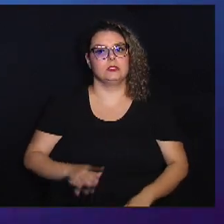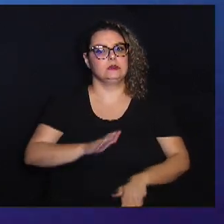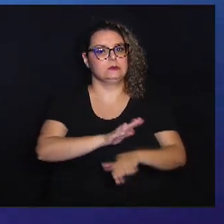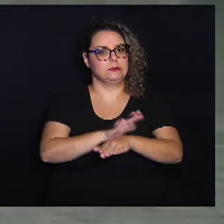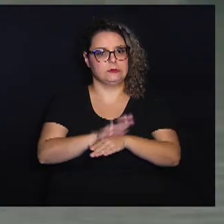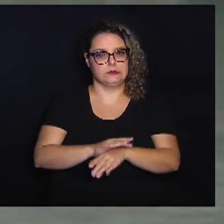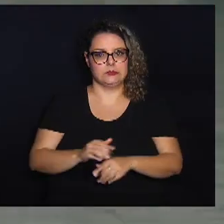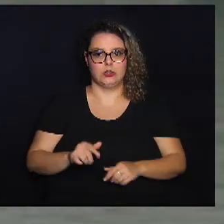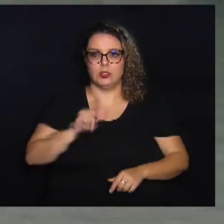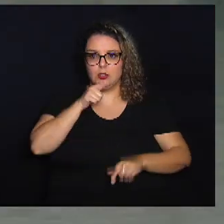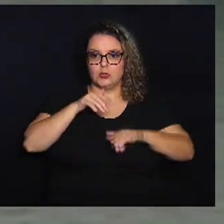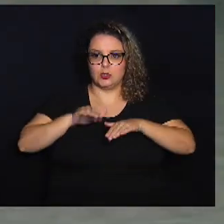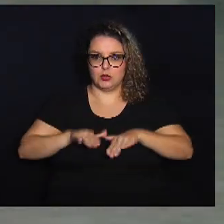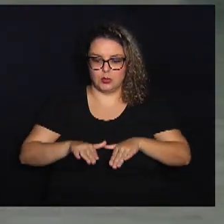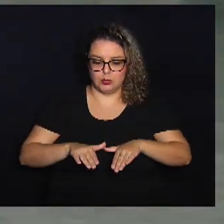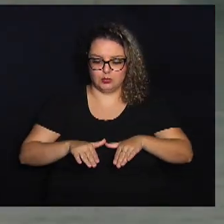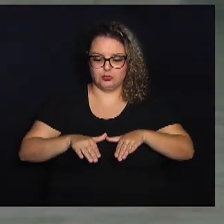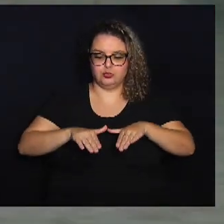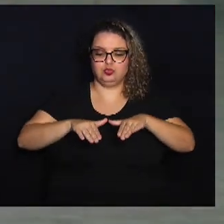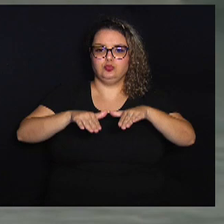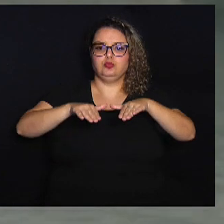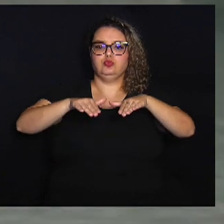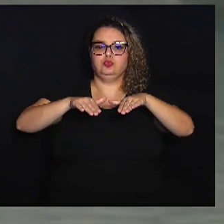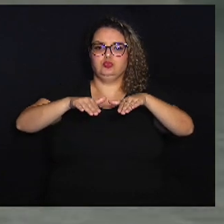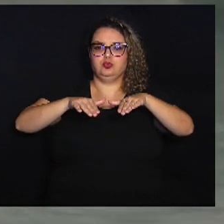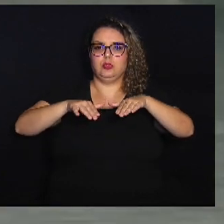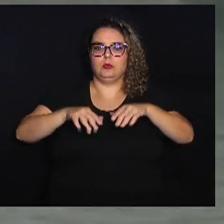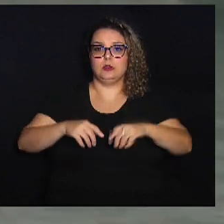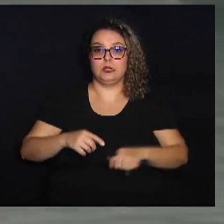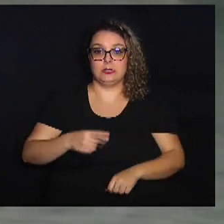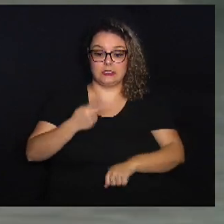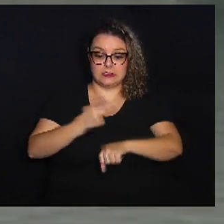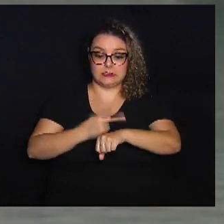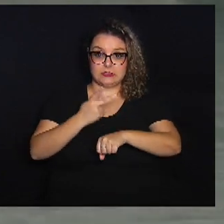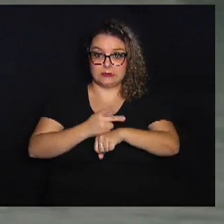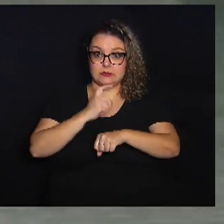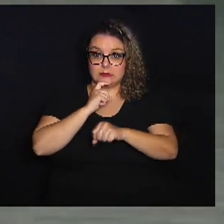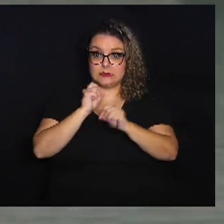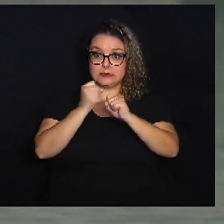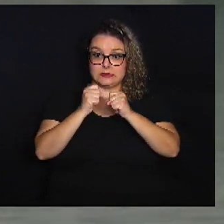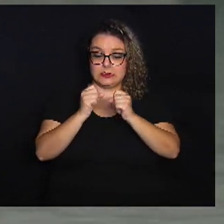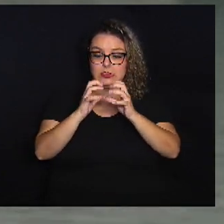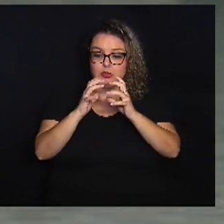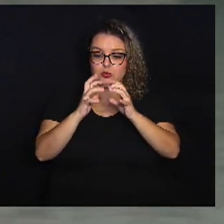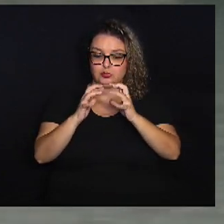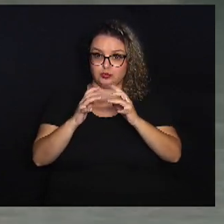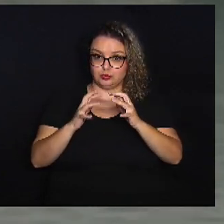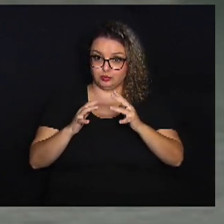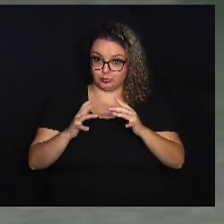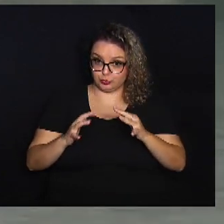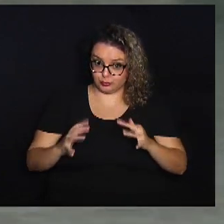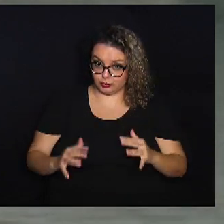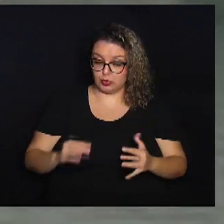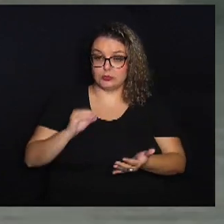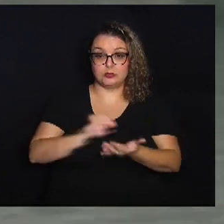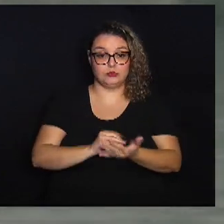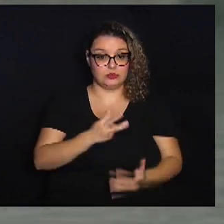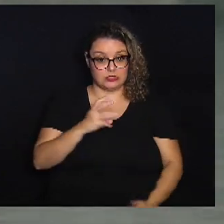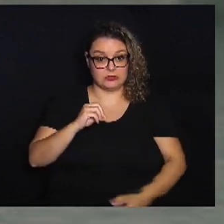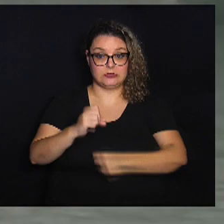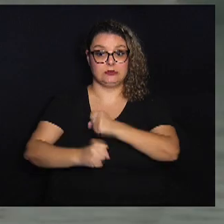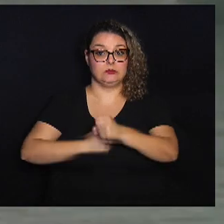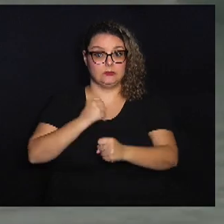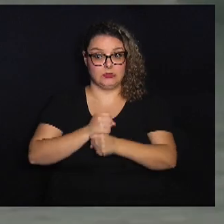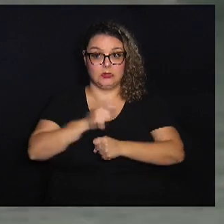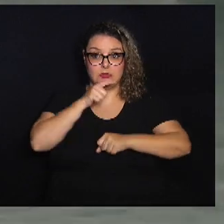dos níveis dos mares a partir do derretimento das camadas polares. Nos últimos 30 anos, o nível dos